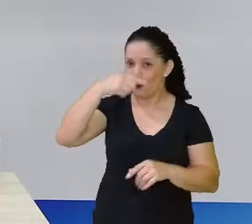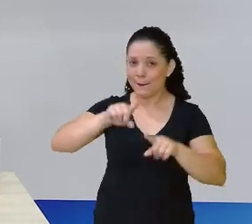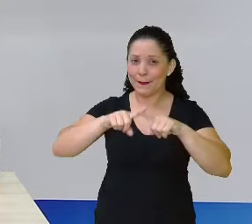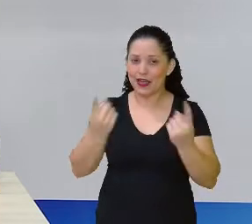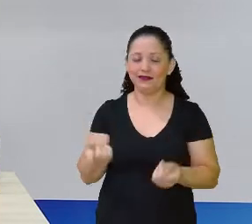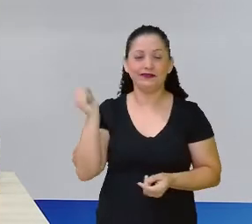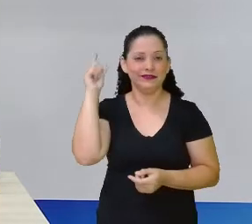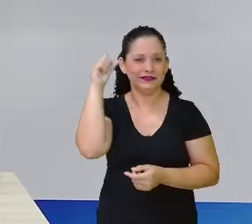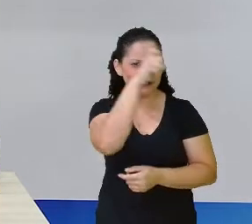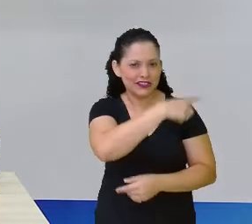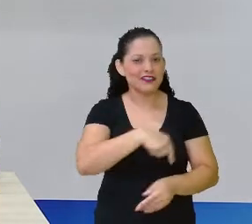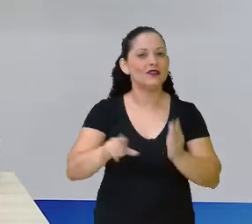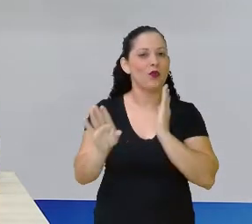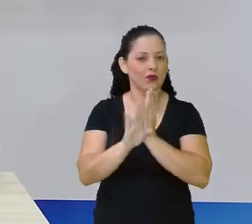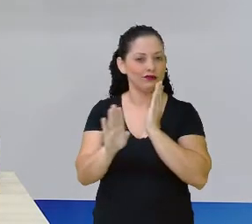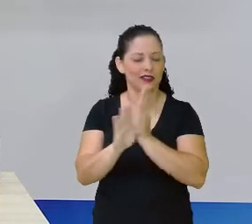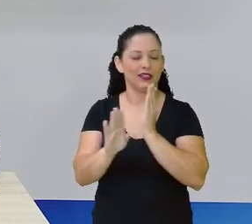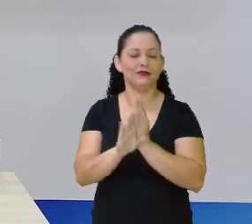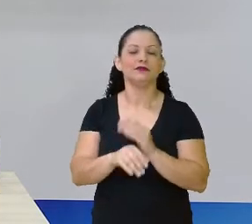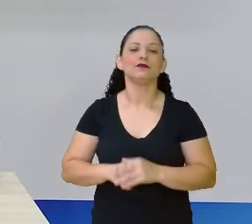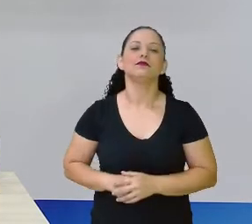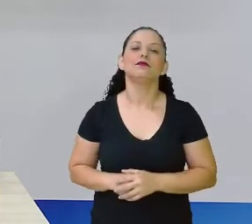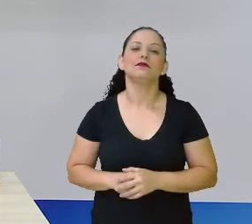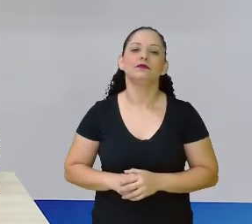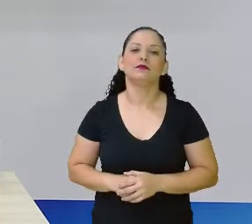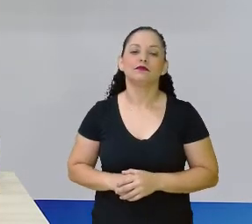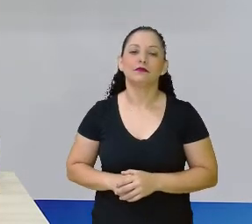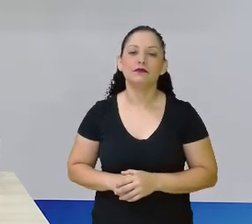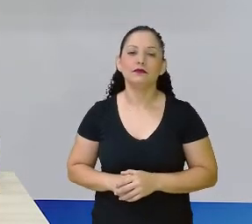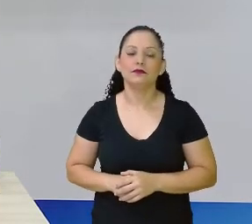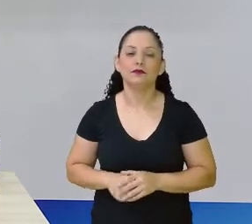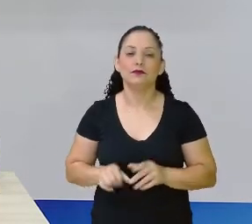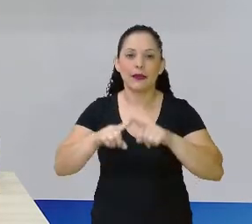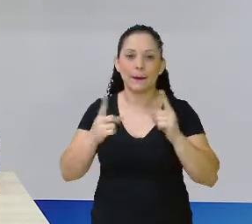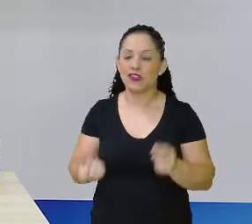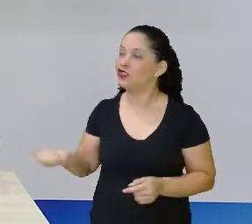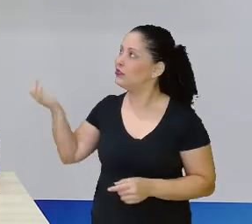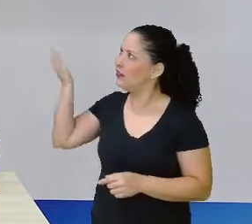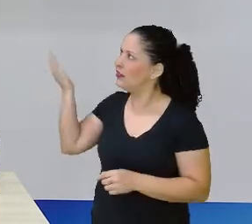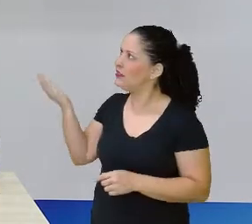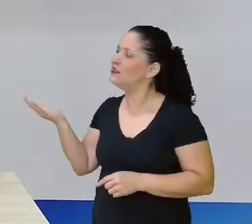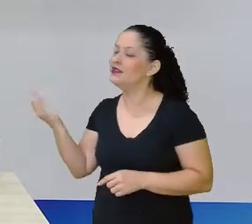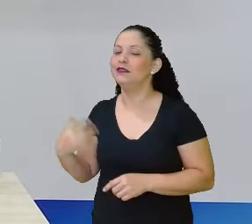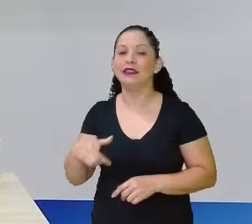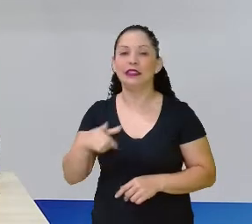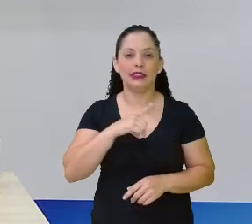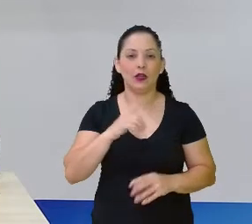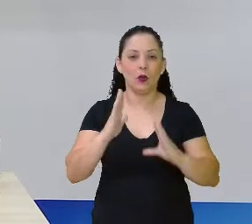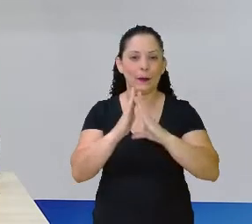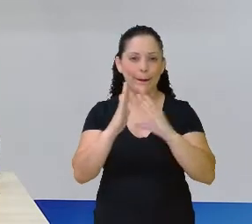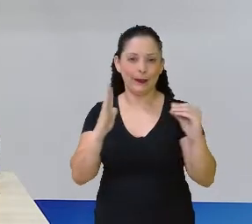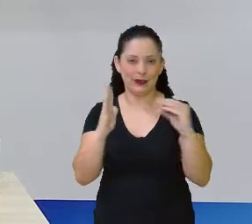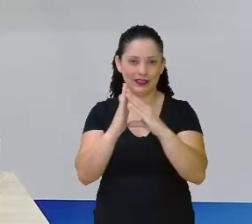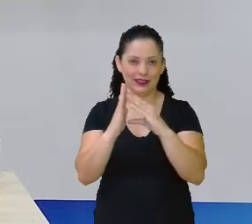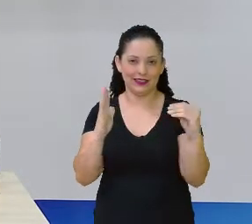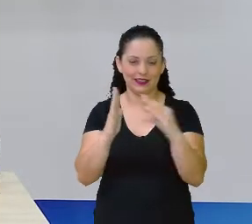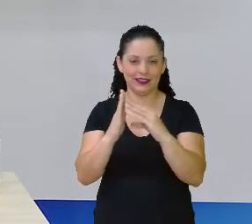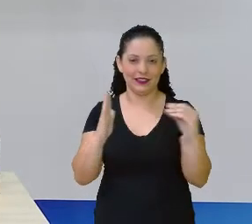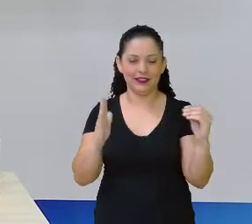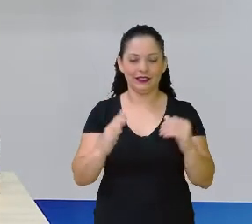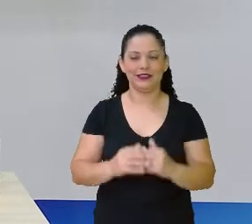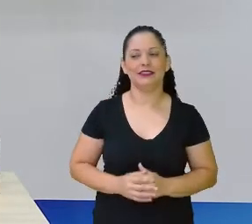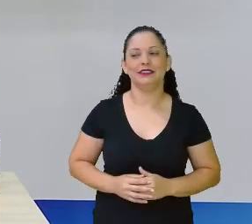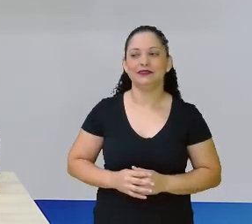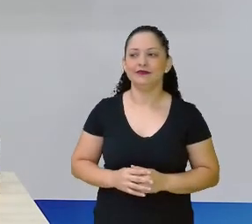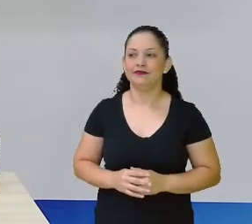de encontrar. Pode ser. Mas esses daqui não. Você pode encontrar os moldes. Inclusive, eu